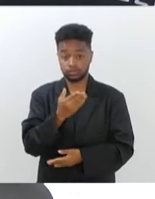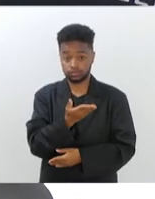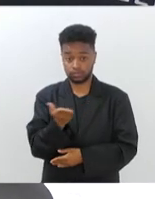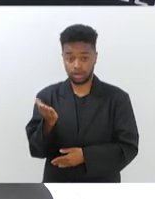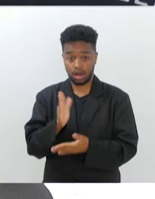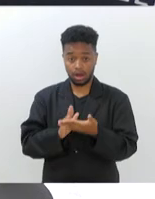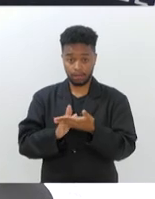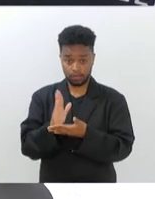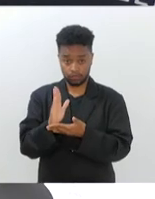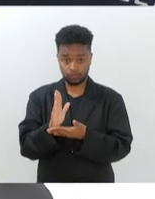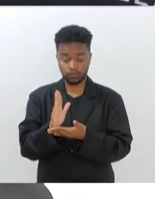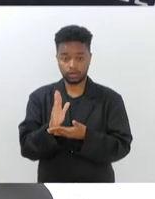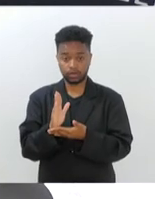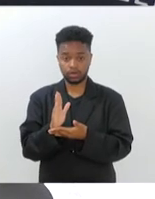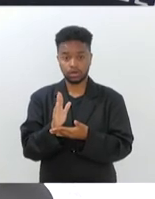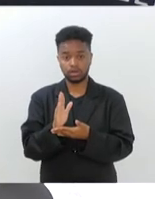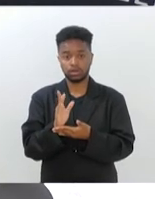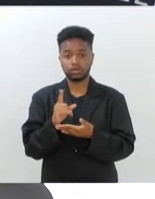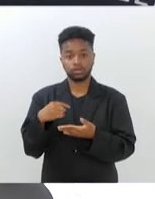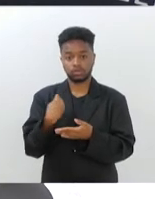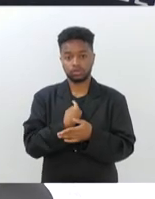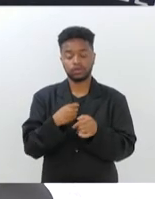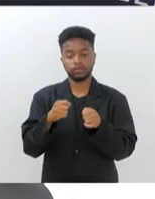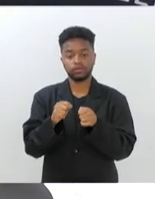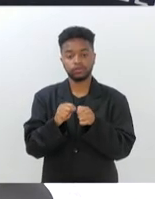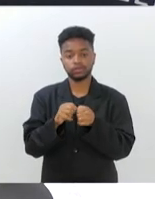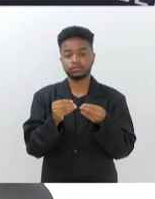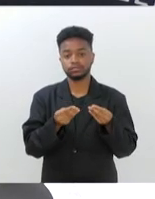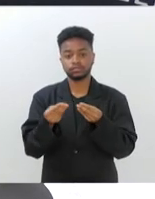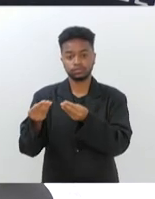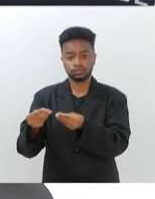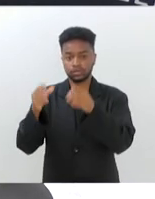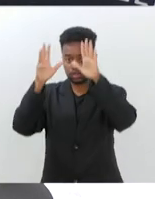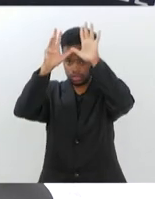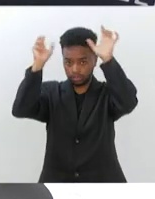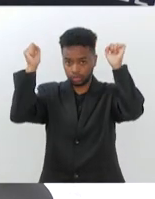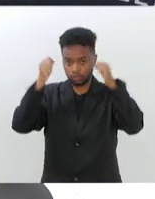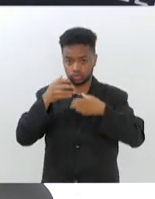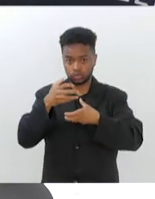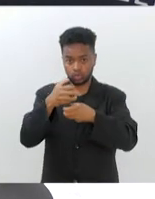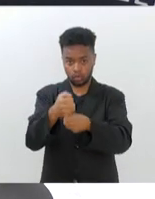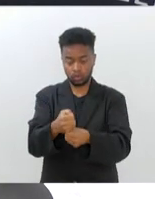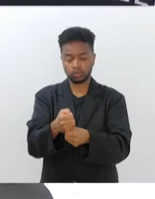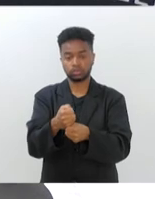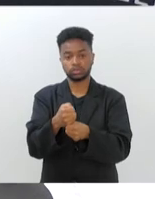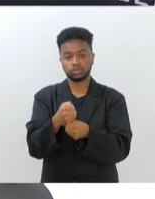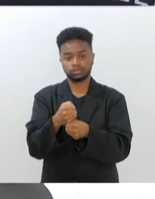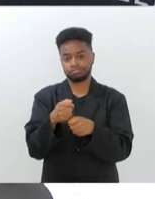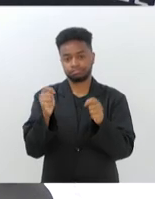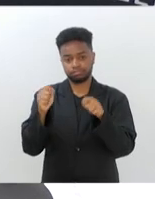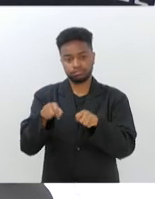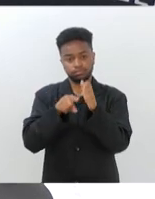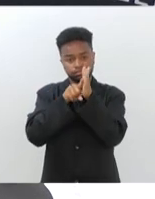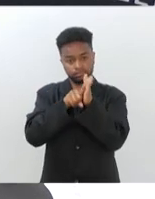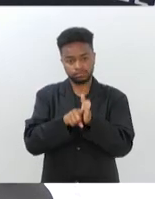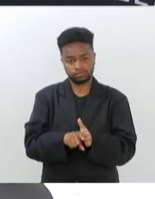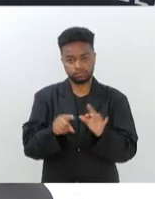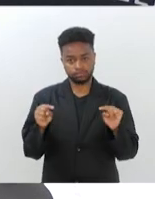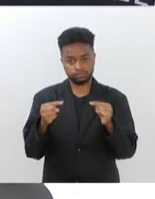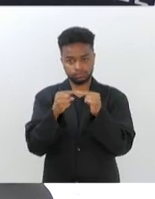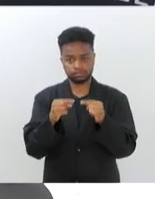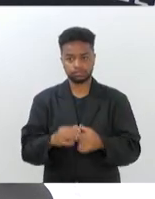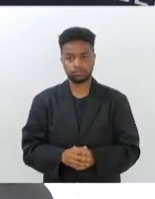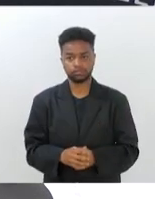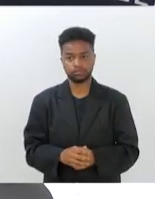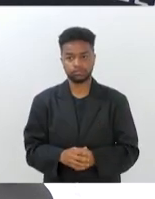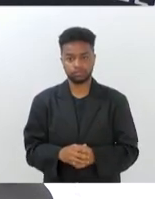aprovem o façamos o encaminhamento para o Tribunal de Contas do Estado para a devida auditoria como